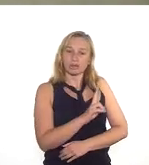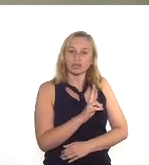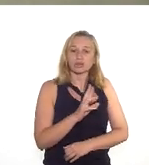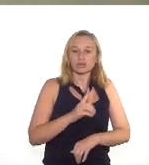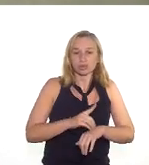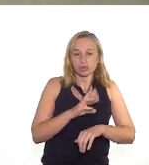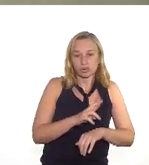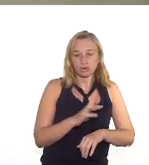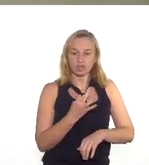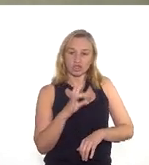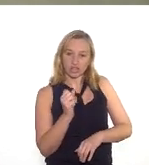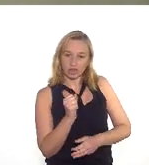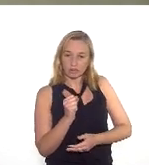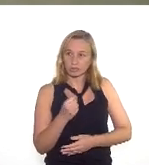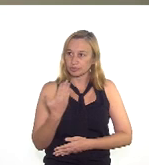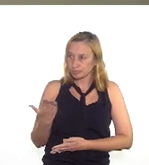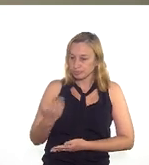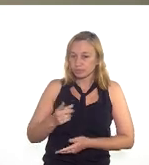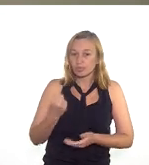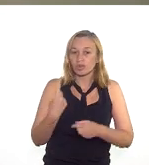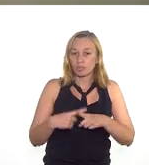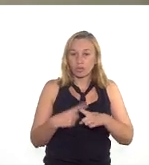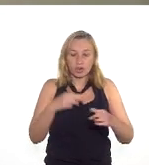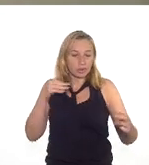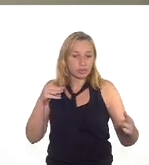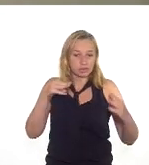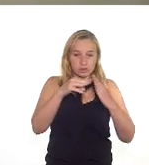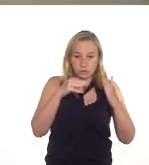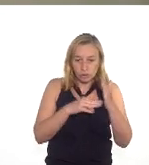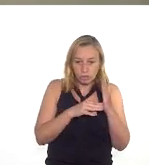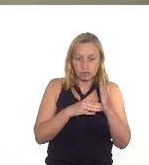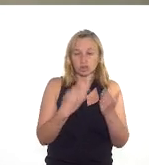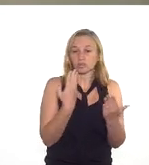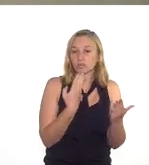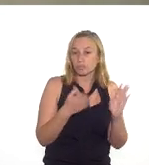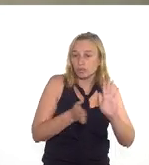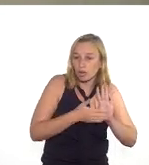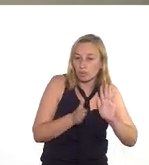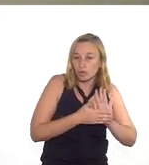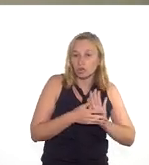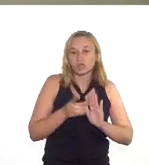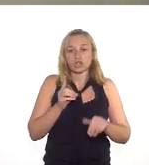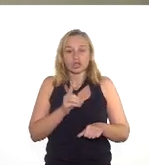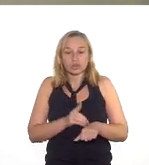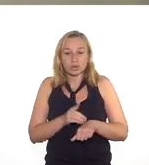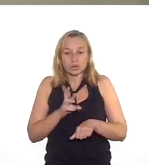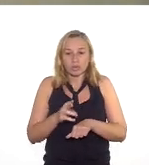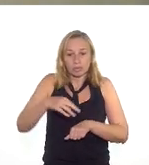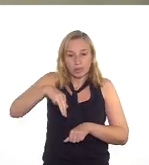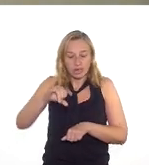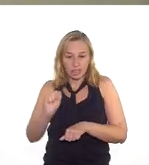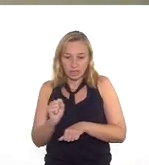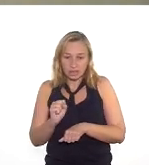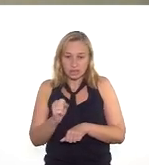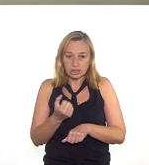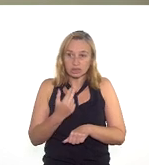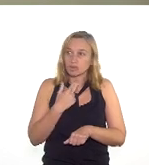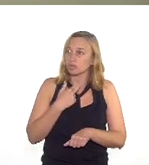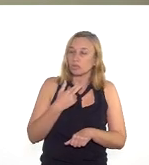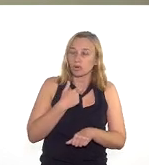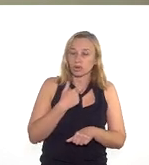Neves, por favor. Porque a metodologia proposta pelo doutor Diogo Maes não pode